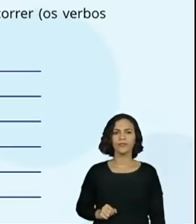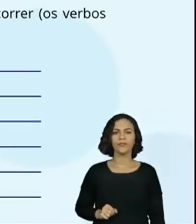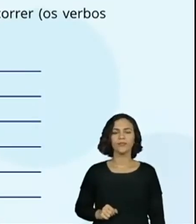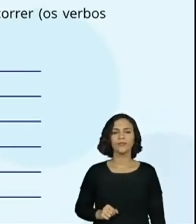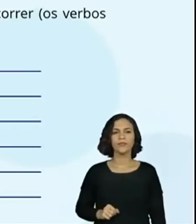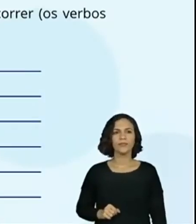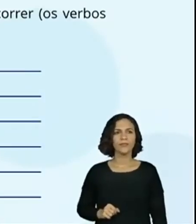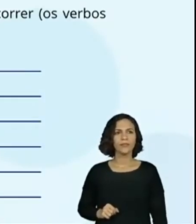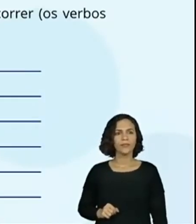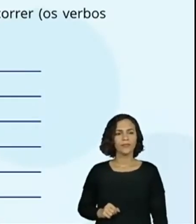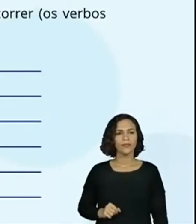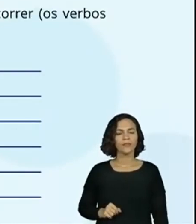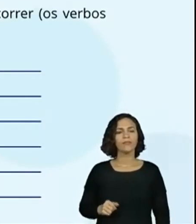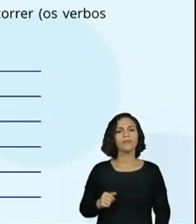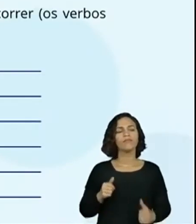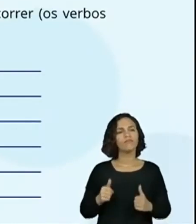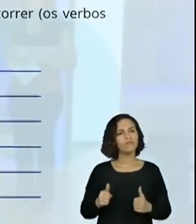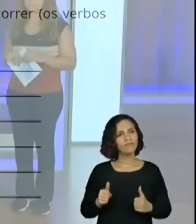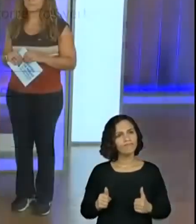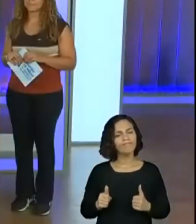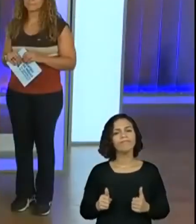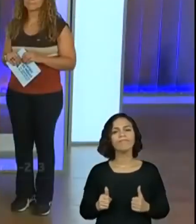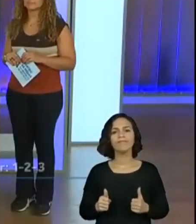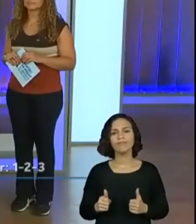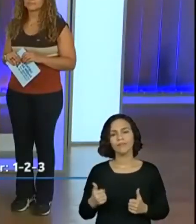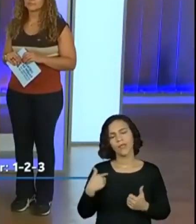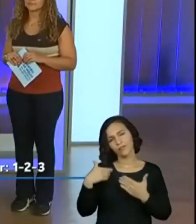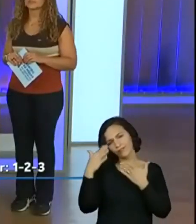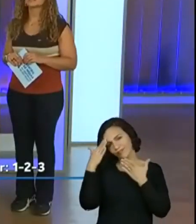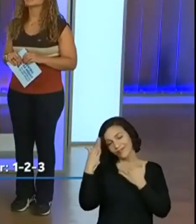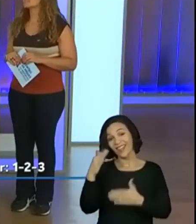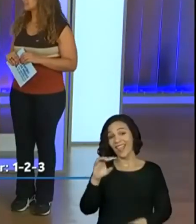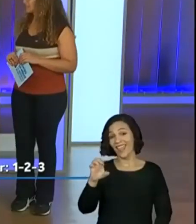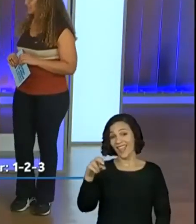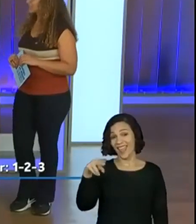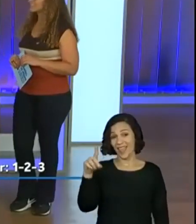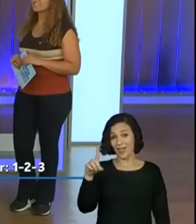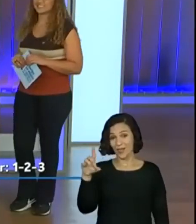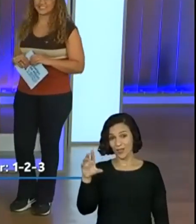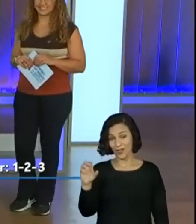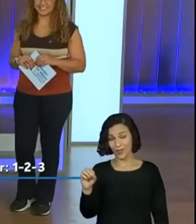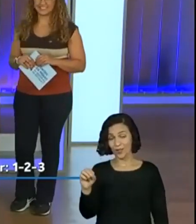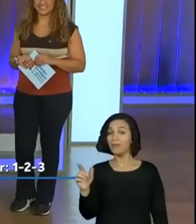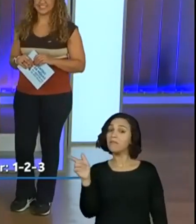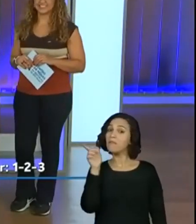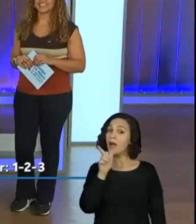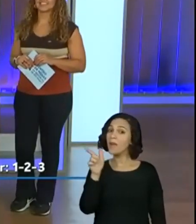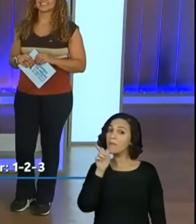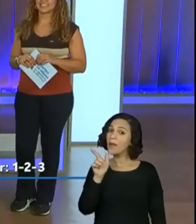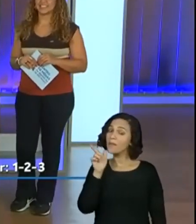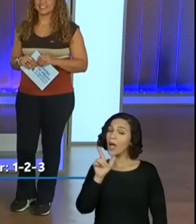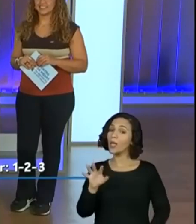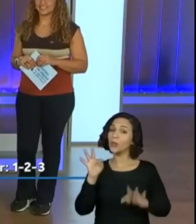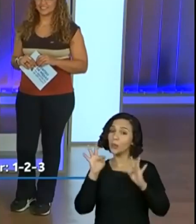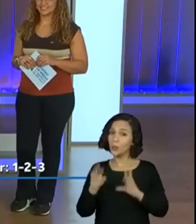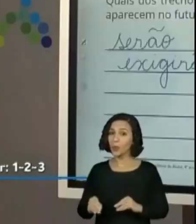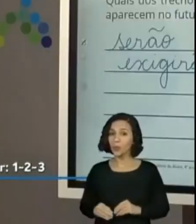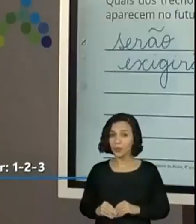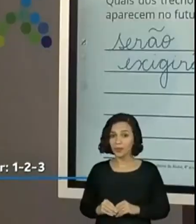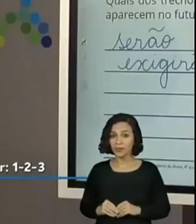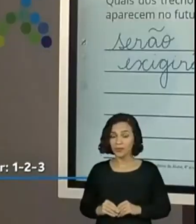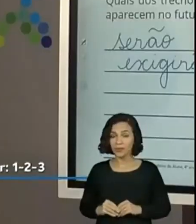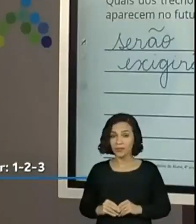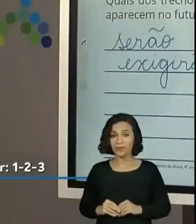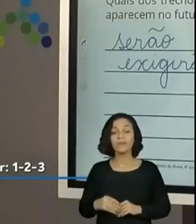Que bom. Agradecemos. Ah lá, ela colocou que alguém está... O Enzo está acertando, sim, tudo. Mas é com